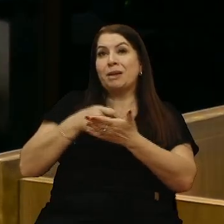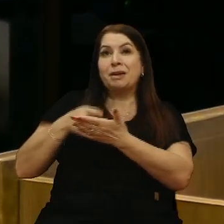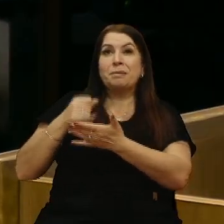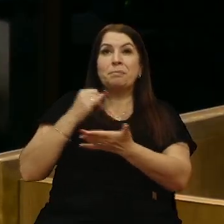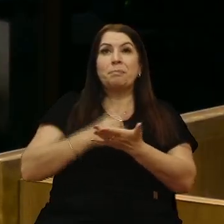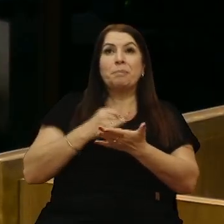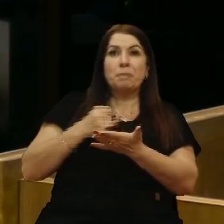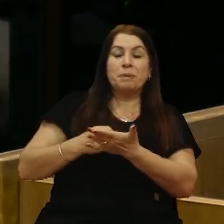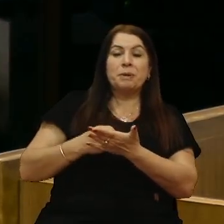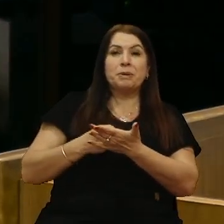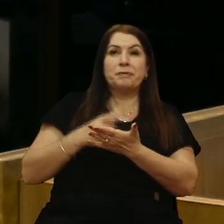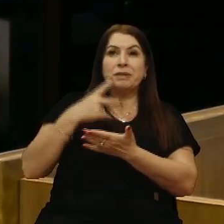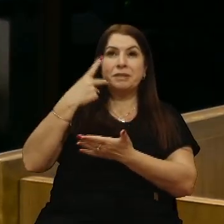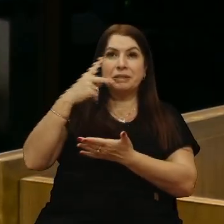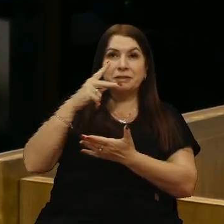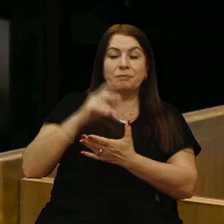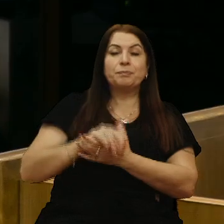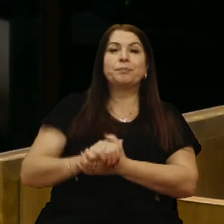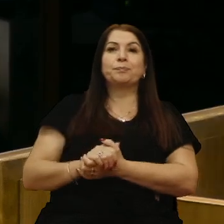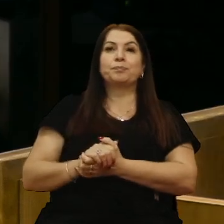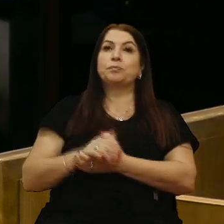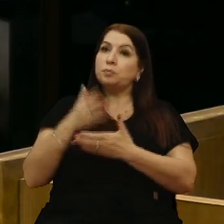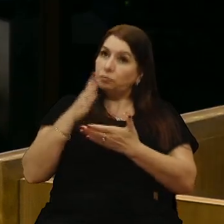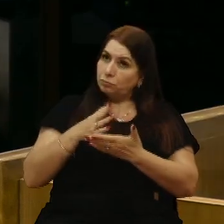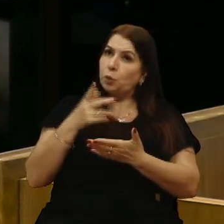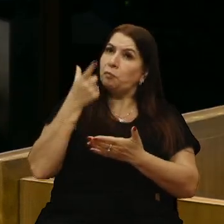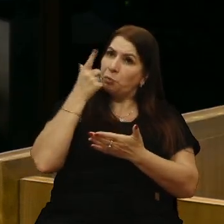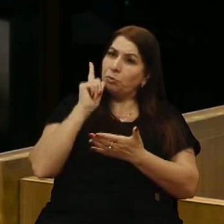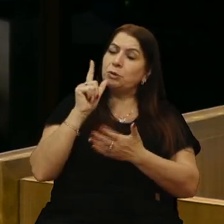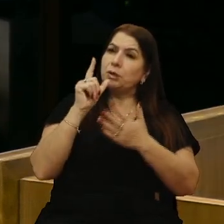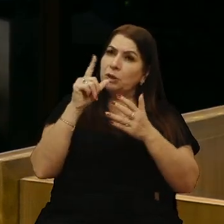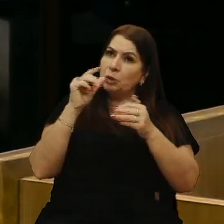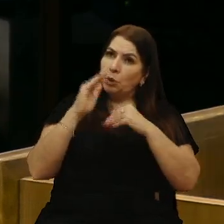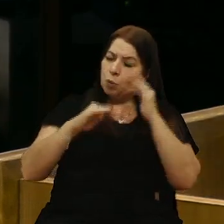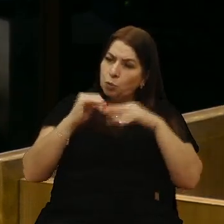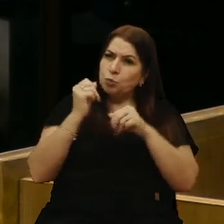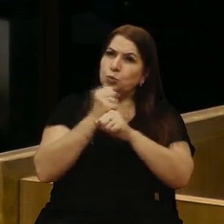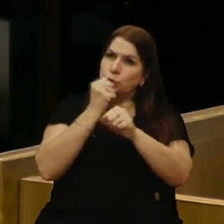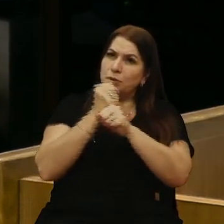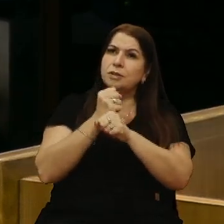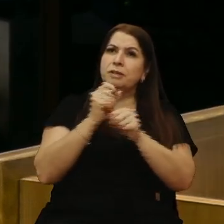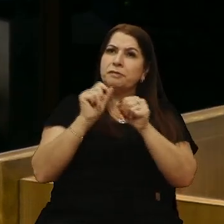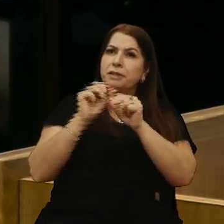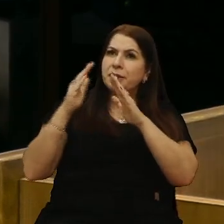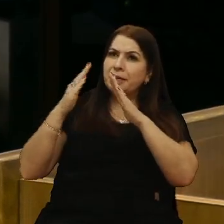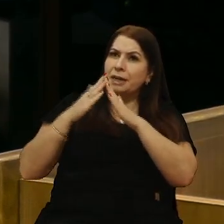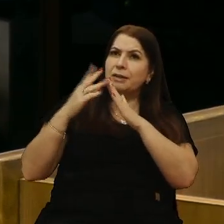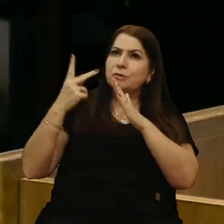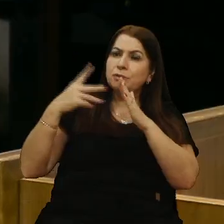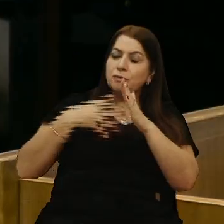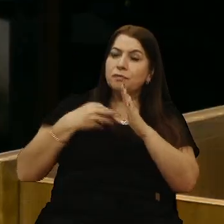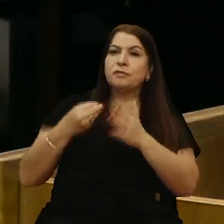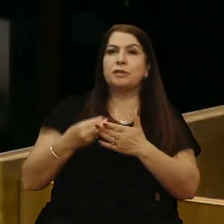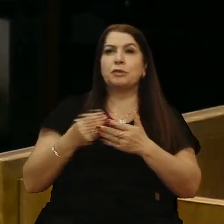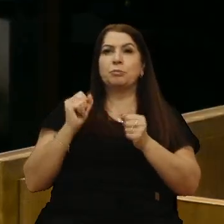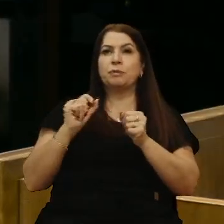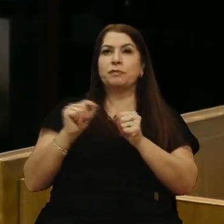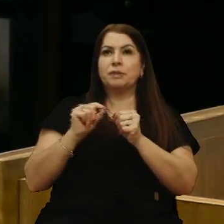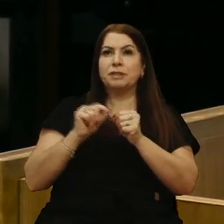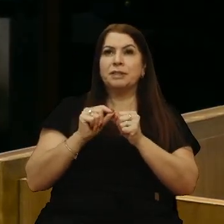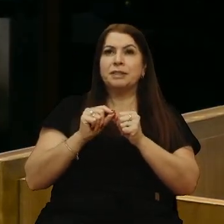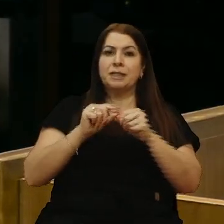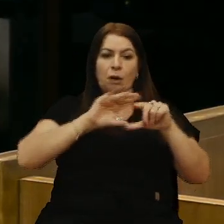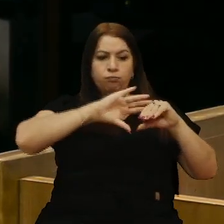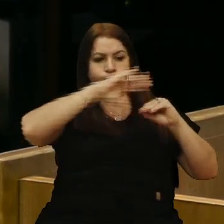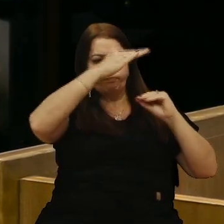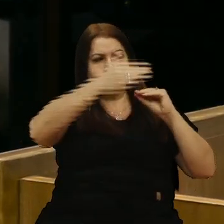imposto, agora vai ser teu, agora tu vai poder construir, tu vai poder fazer a casa do teu filho, tu vai poder fazer o galpão